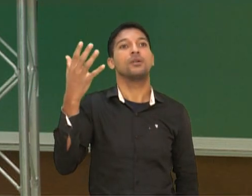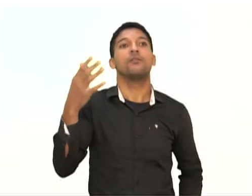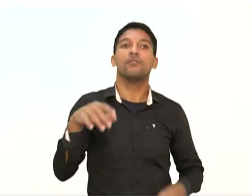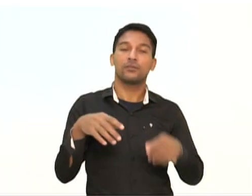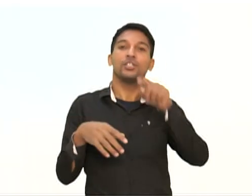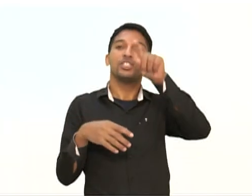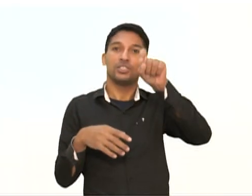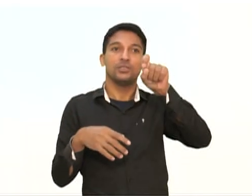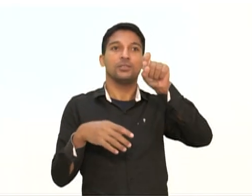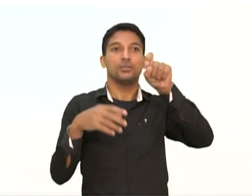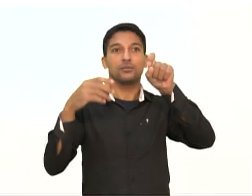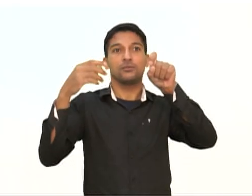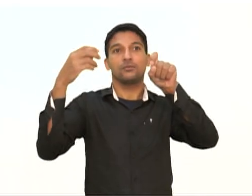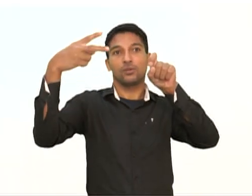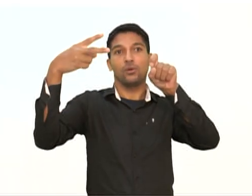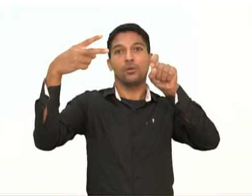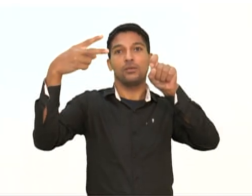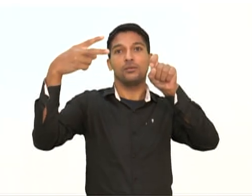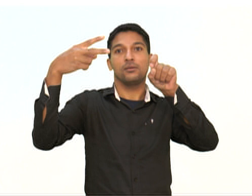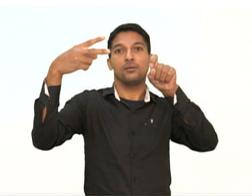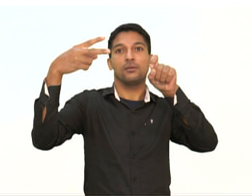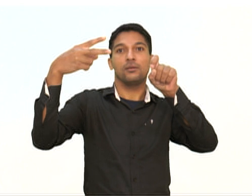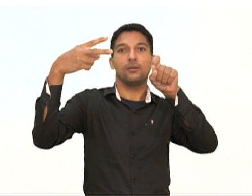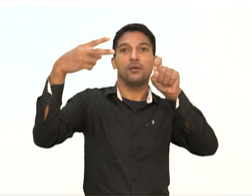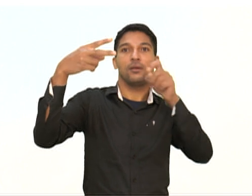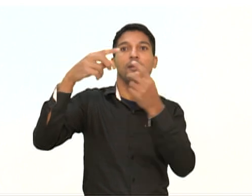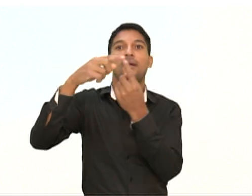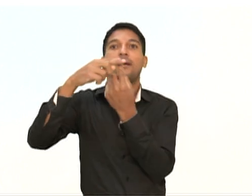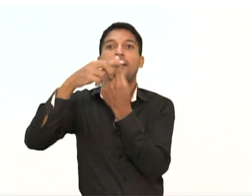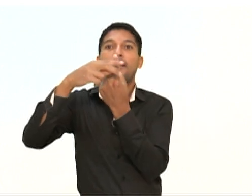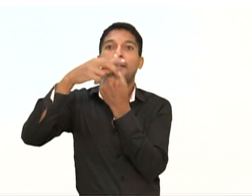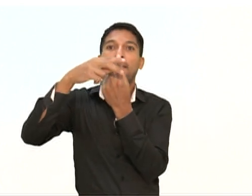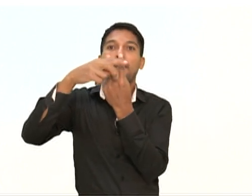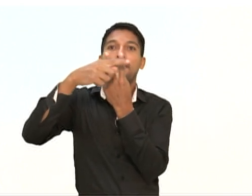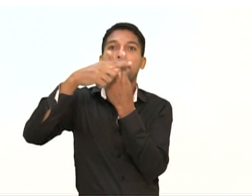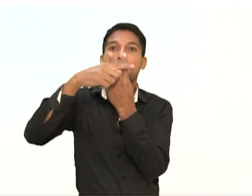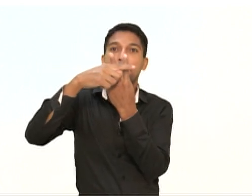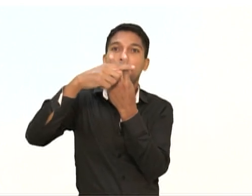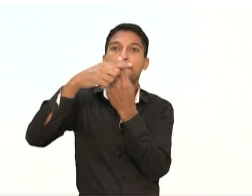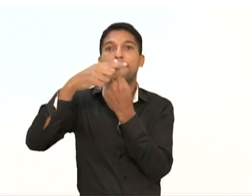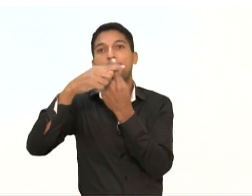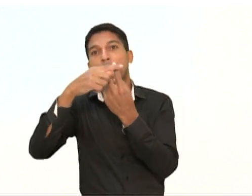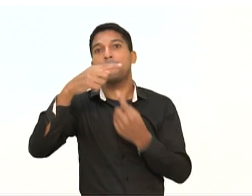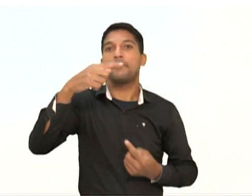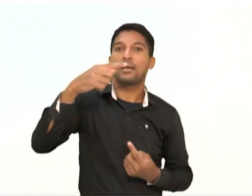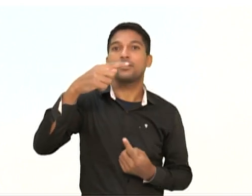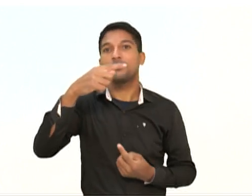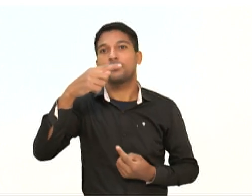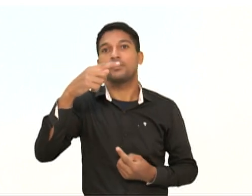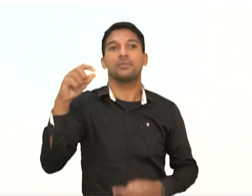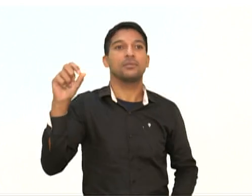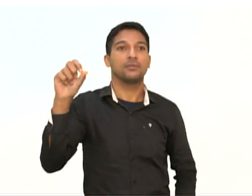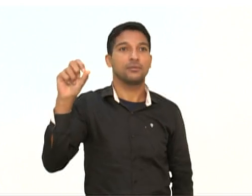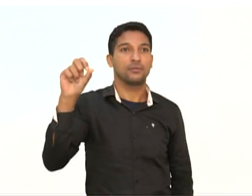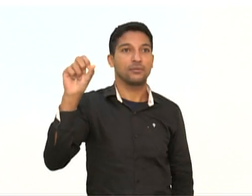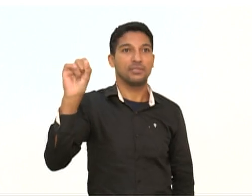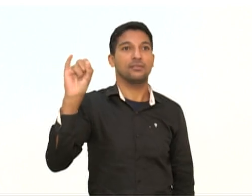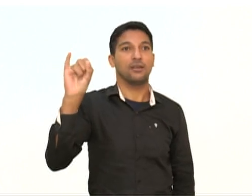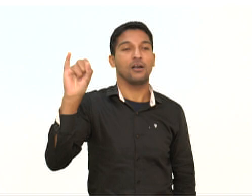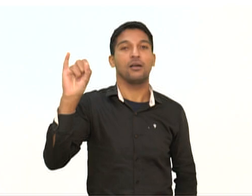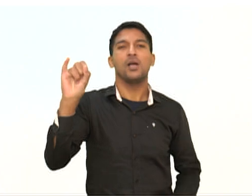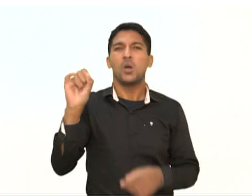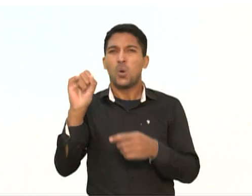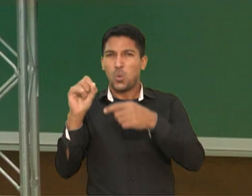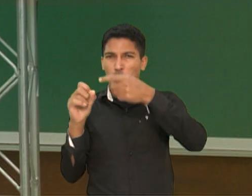com 2 mais ou menos i. Não preciso escrever esse 1 no denominador, tá? Então, duas raízes,